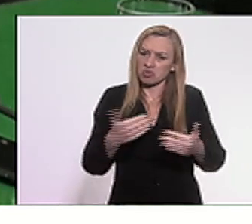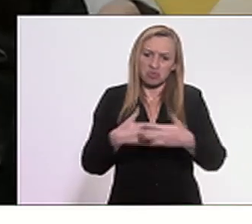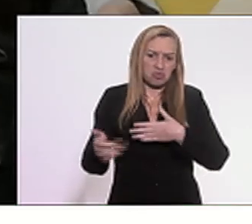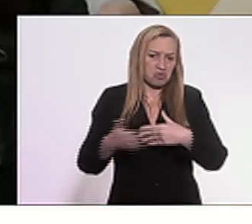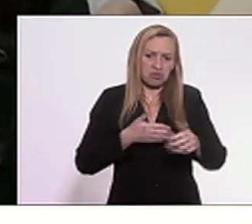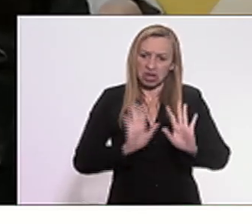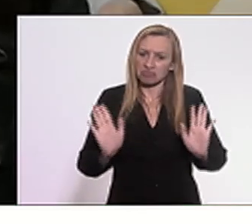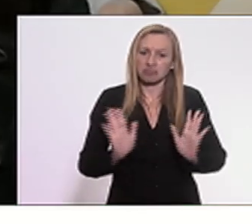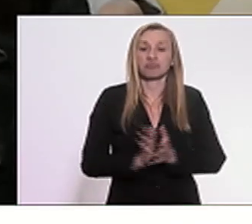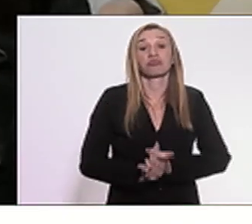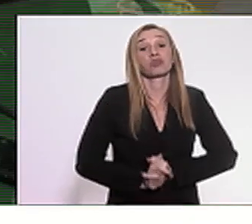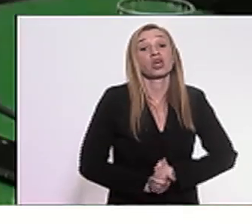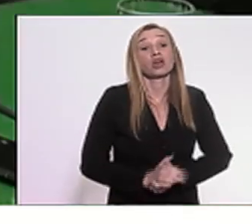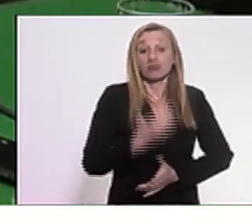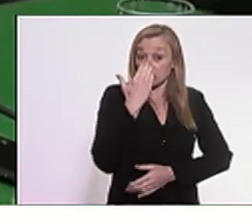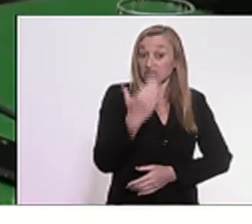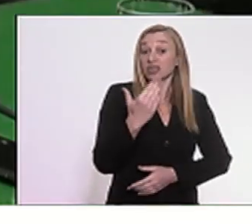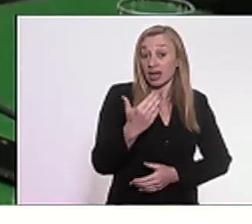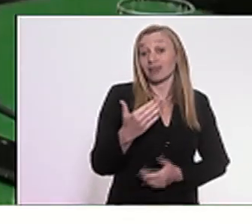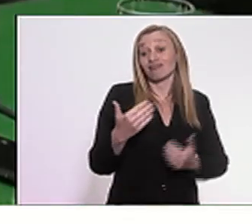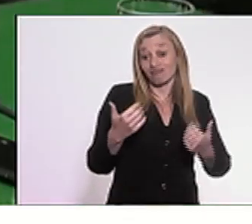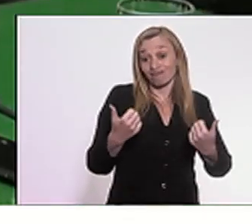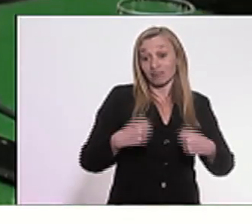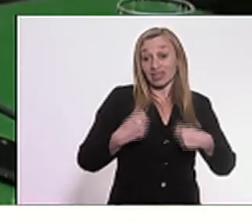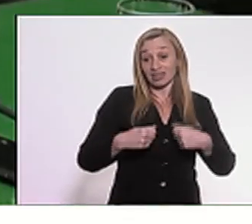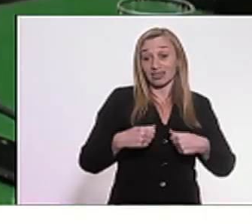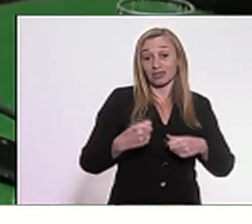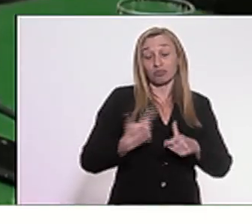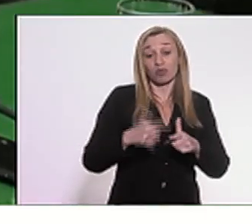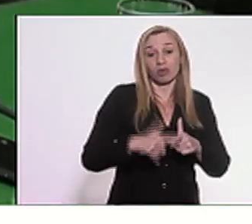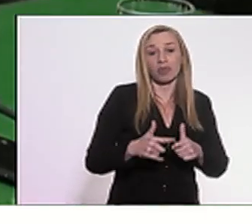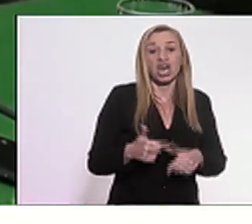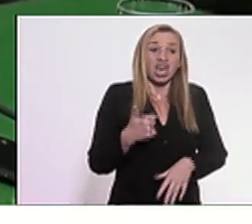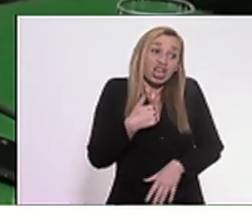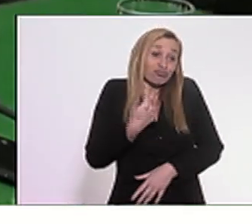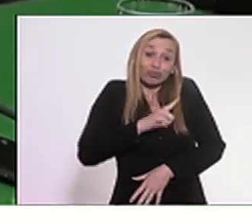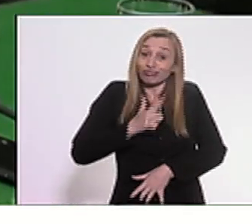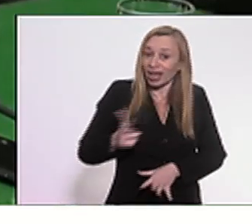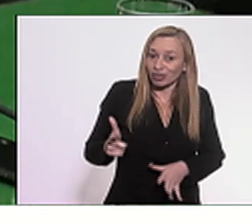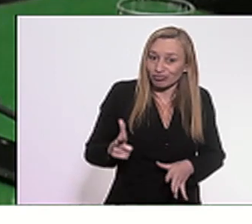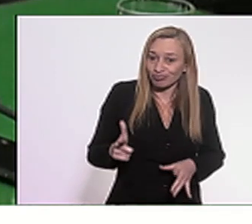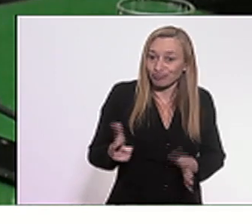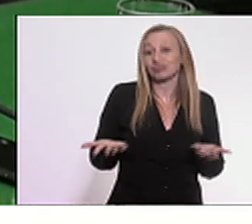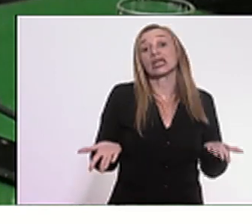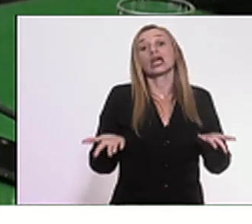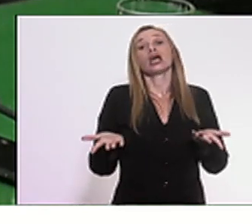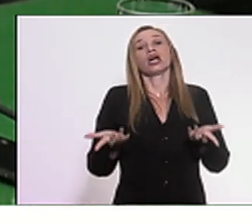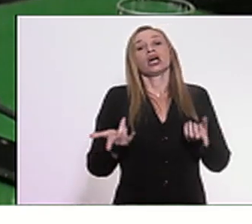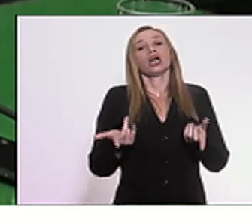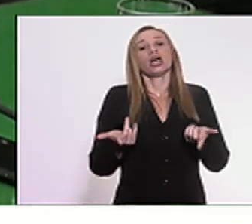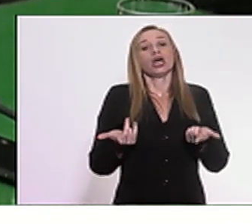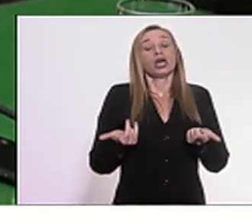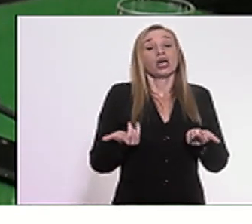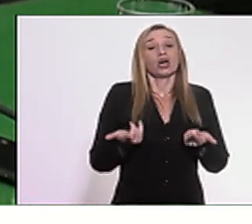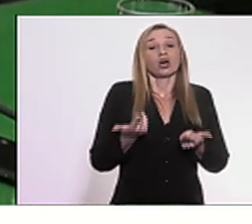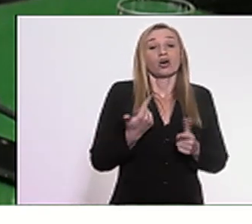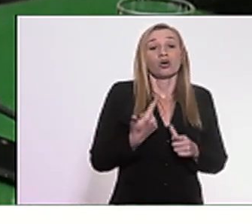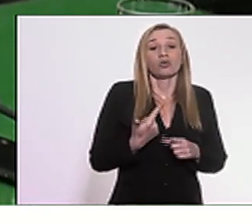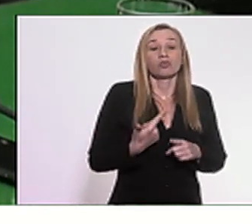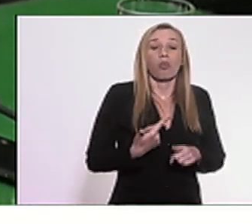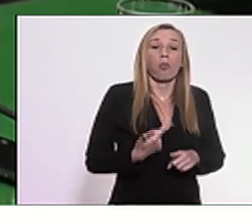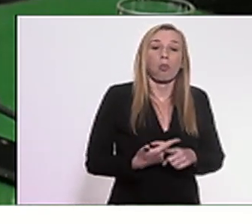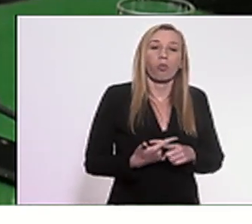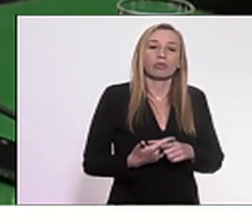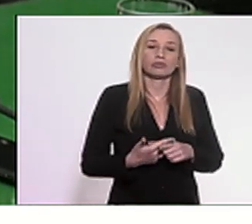vai ter que enfrentar, né? Eu não tenho essa preocupação, justamente por estar institucionalizando, né, essa